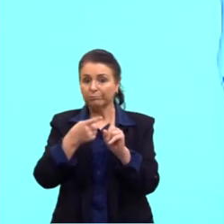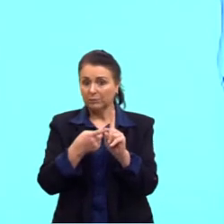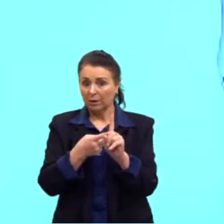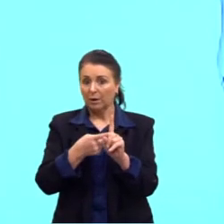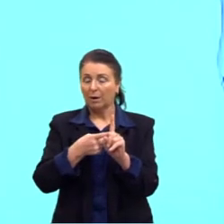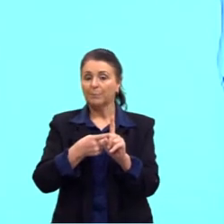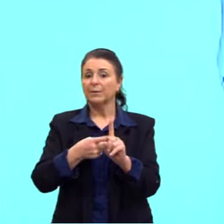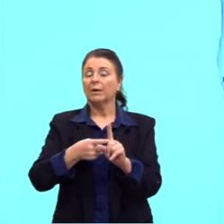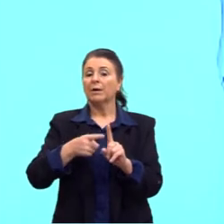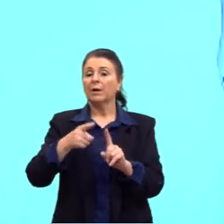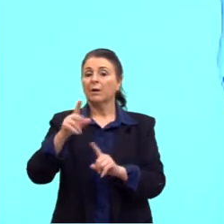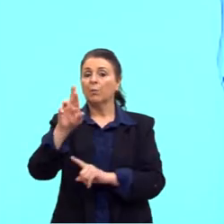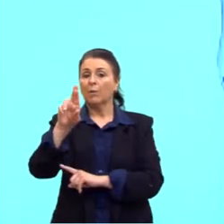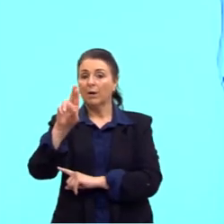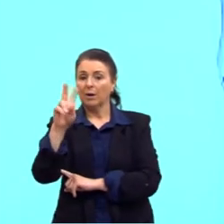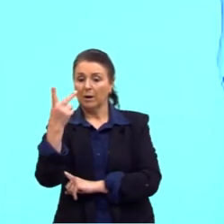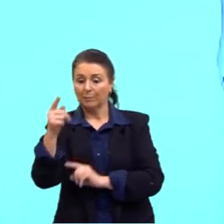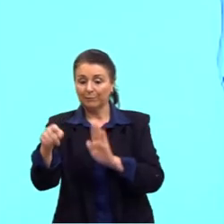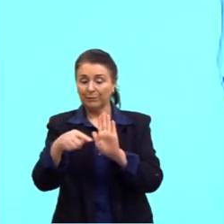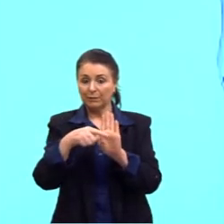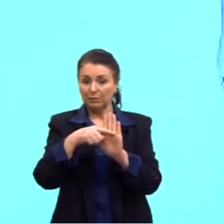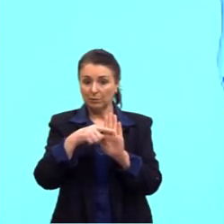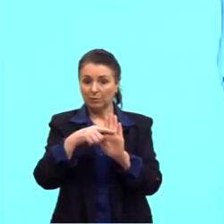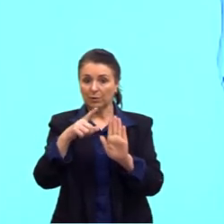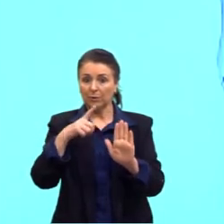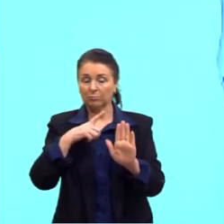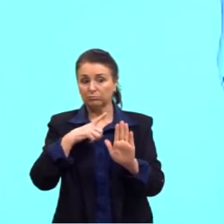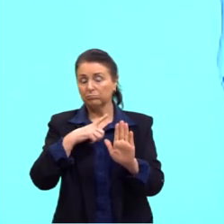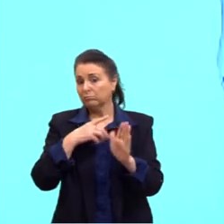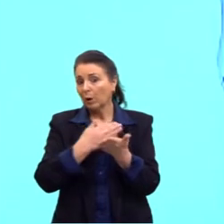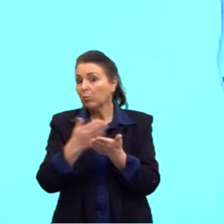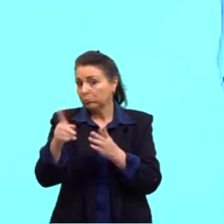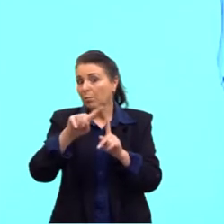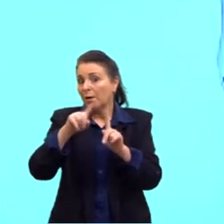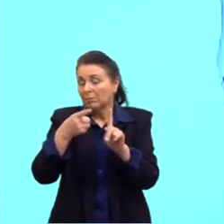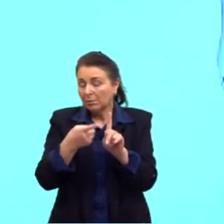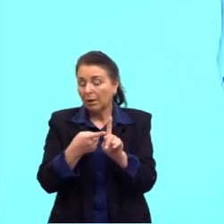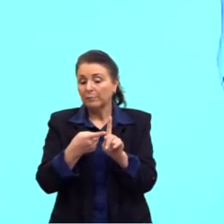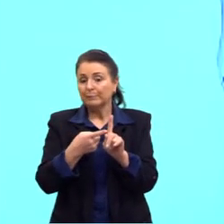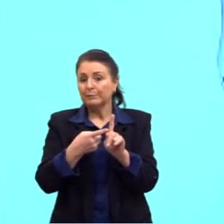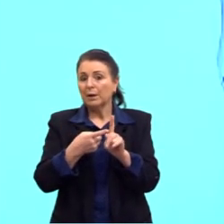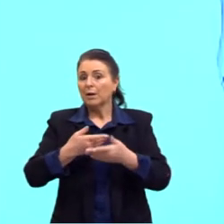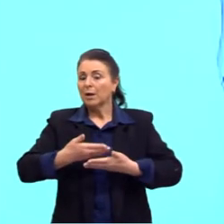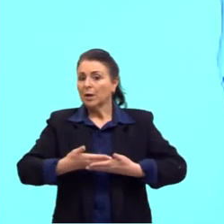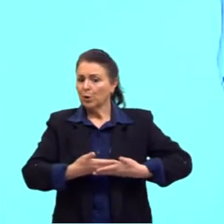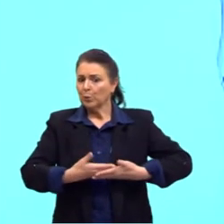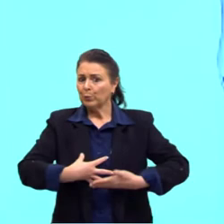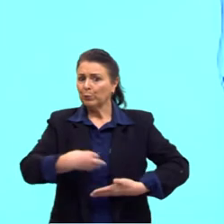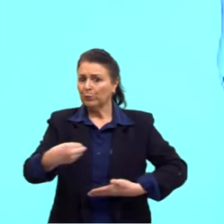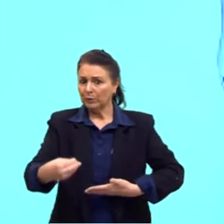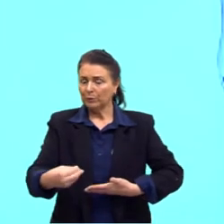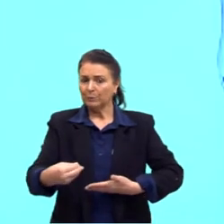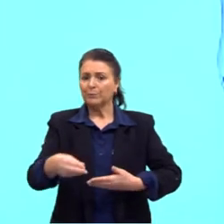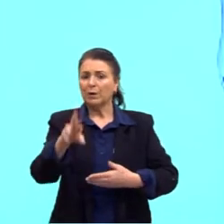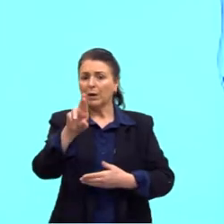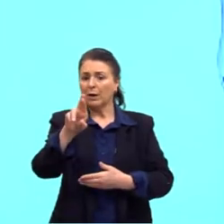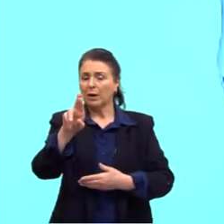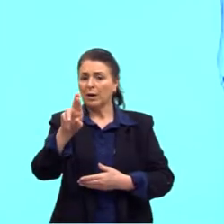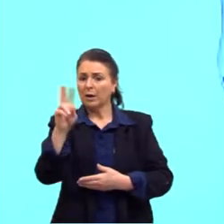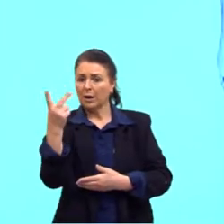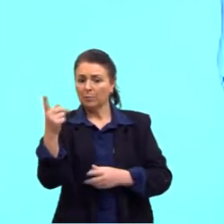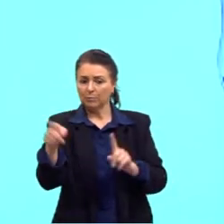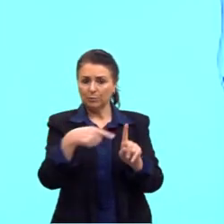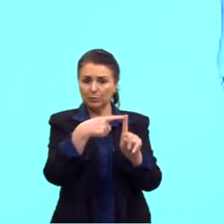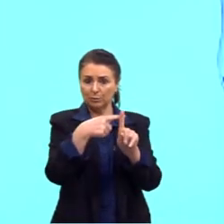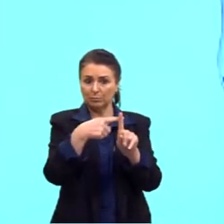fator RH negativo tem uma gravidez então de uma criança RH positivo na